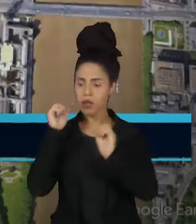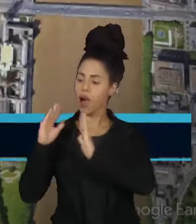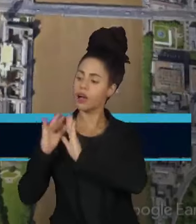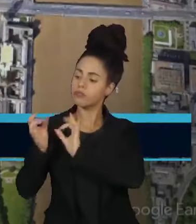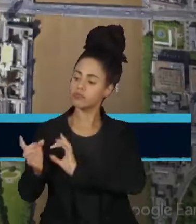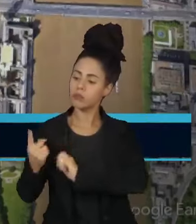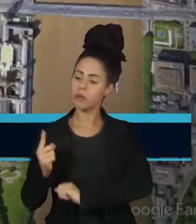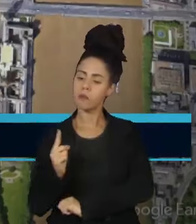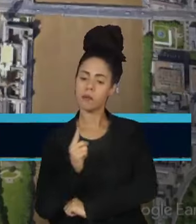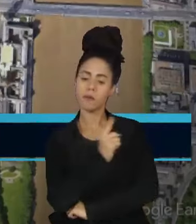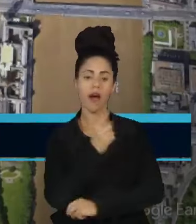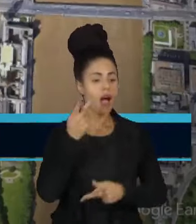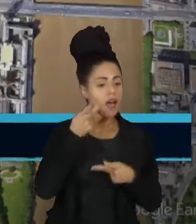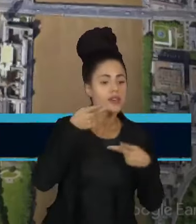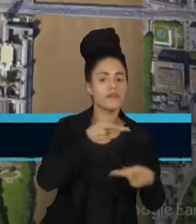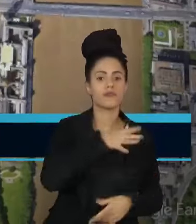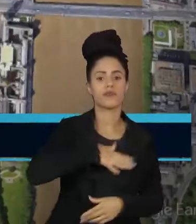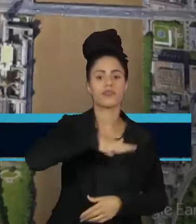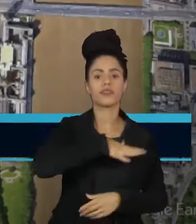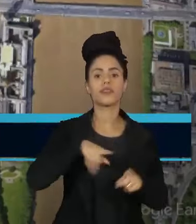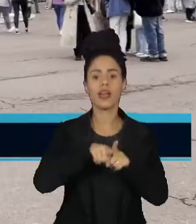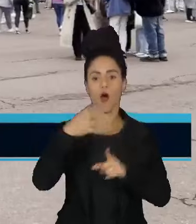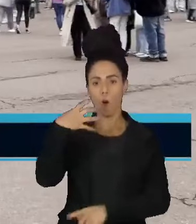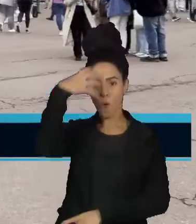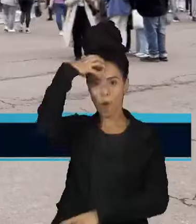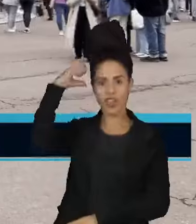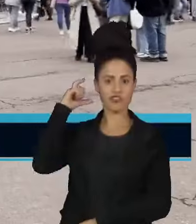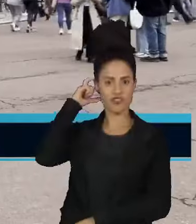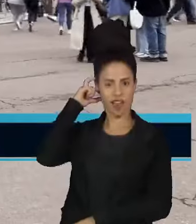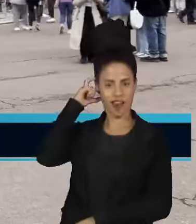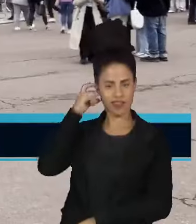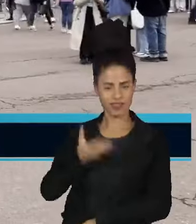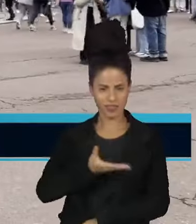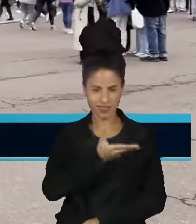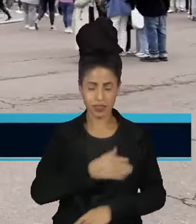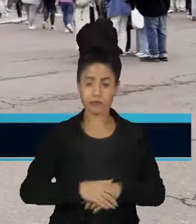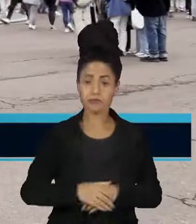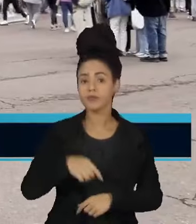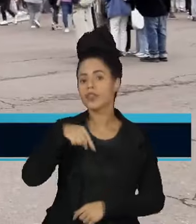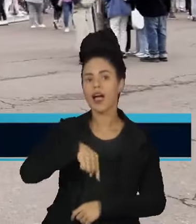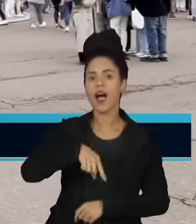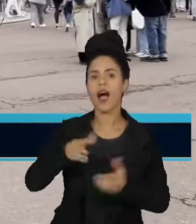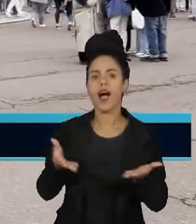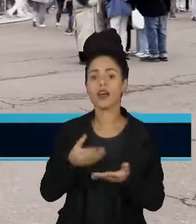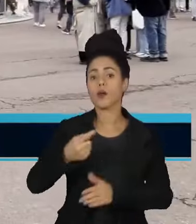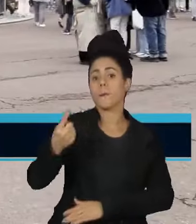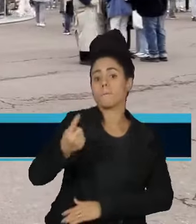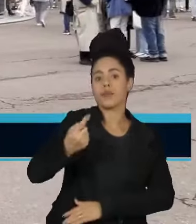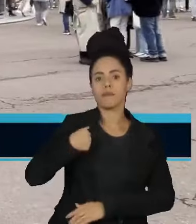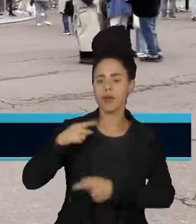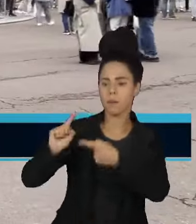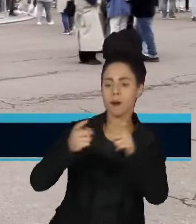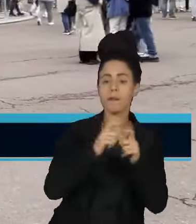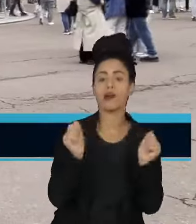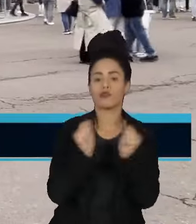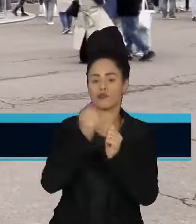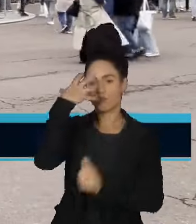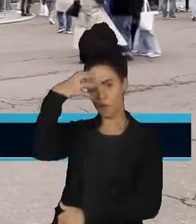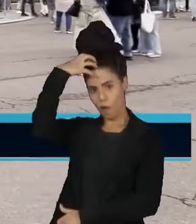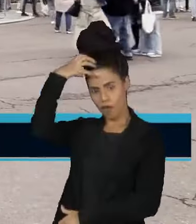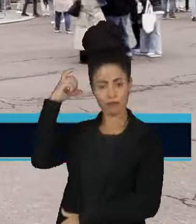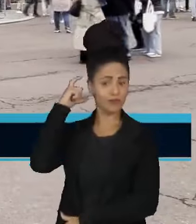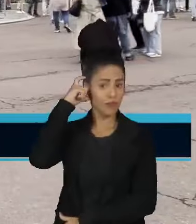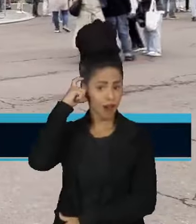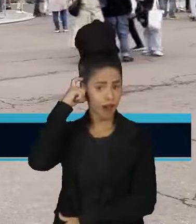oficial e visitar o rei Charles i que em Buckingham starmer vai ter a primeira reunião com o rei